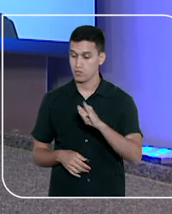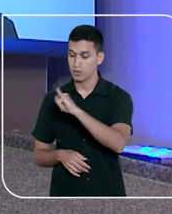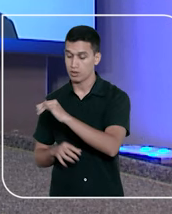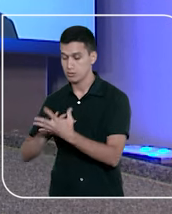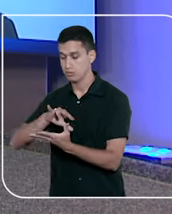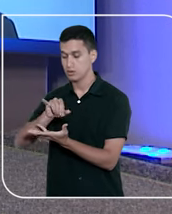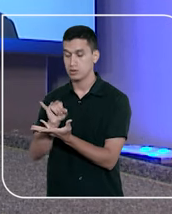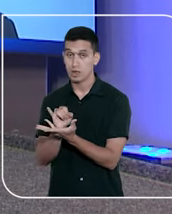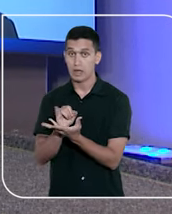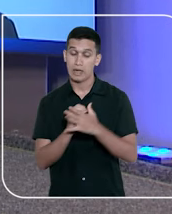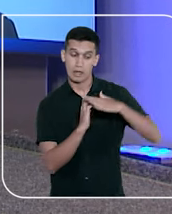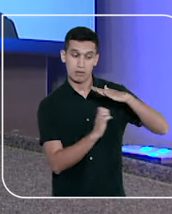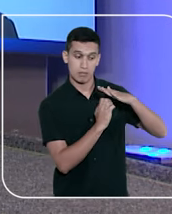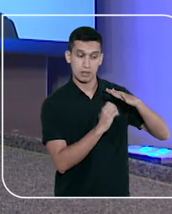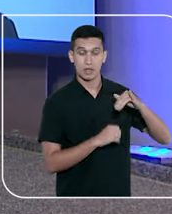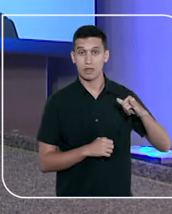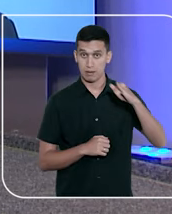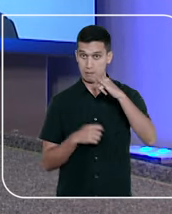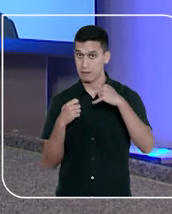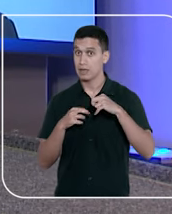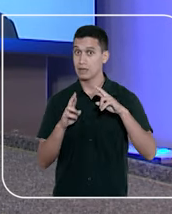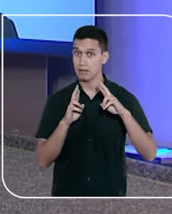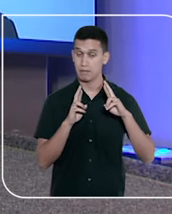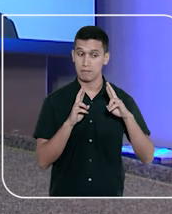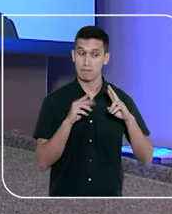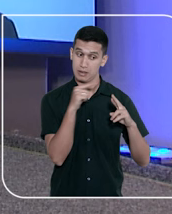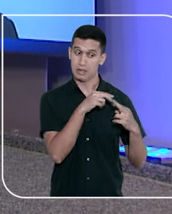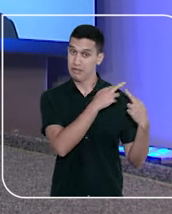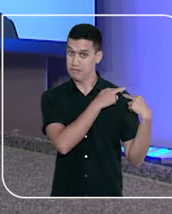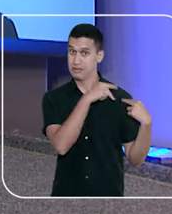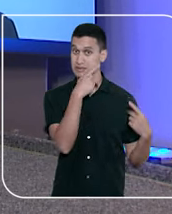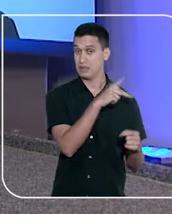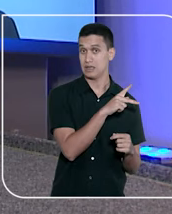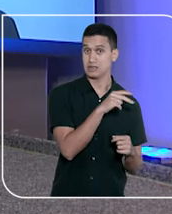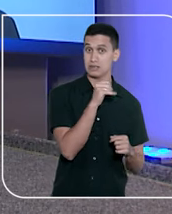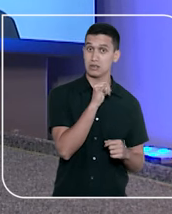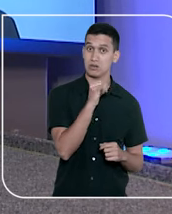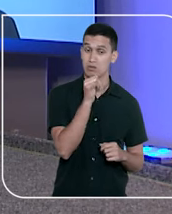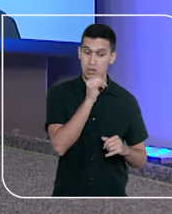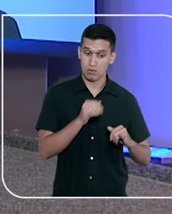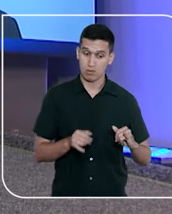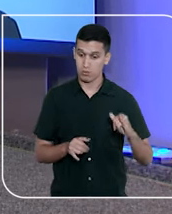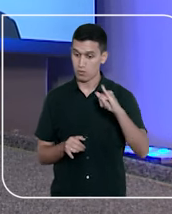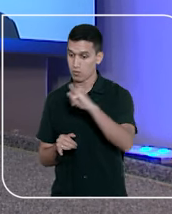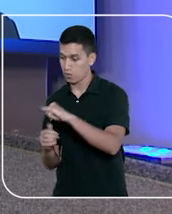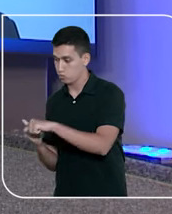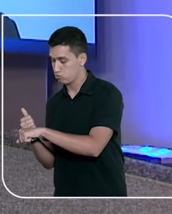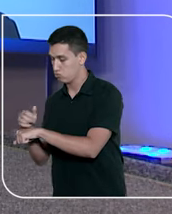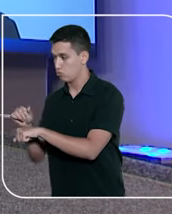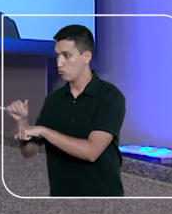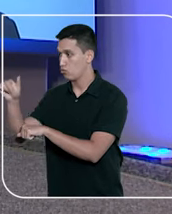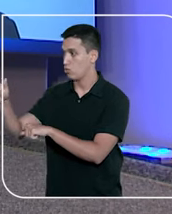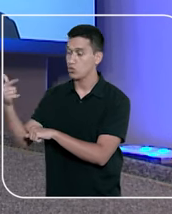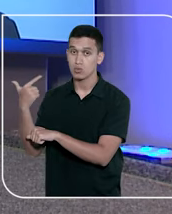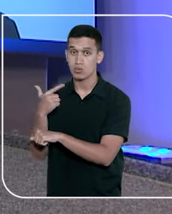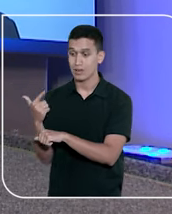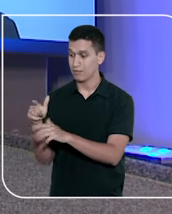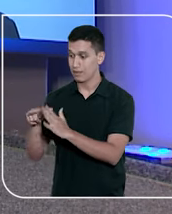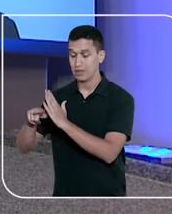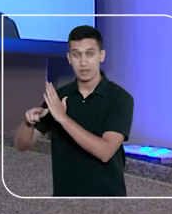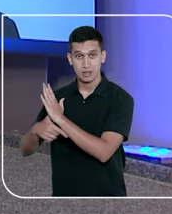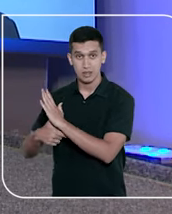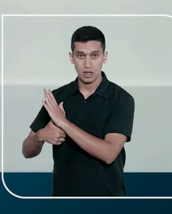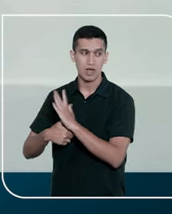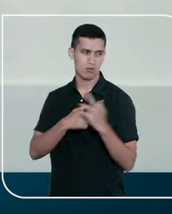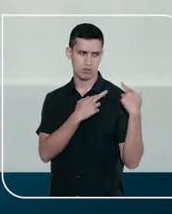ser responsabilizada por eventual perda de conexão ocasionada pela demora no setor de imigração do aeroporto?